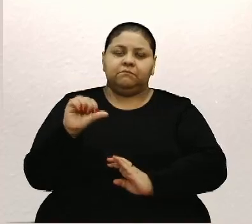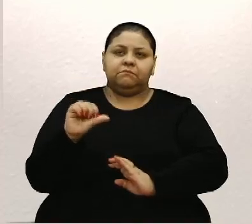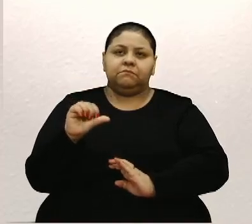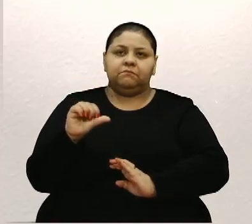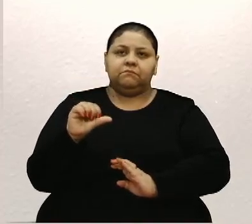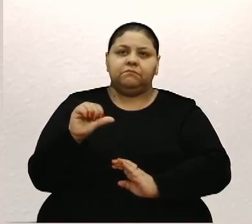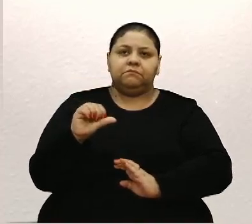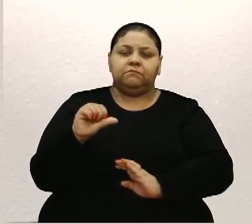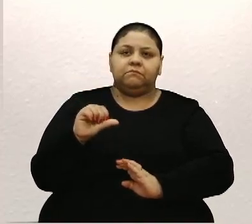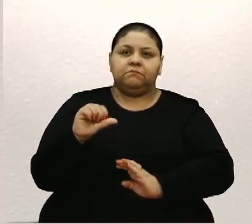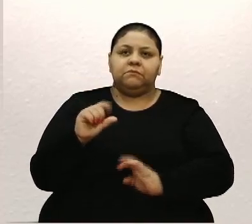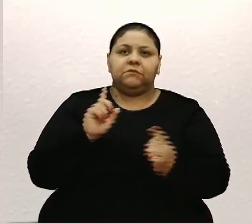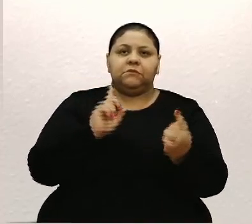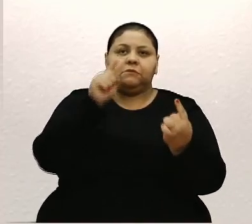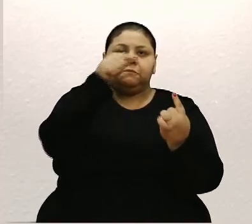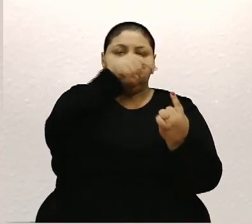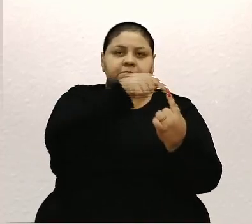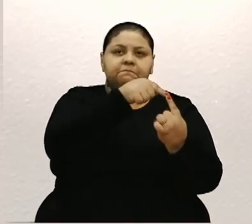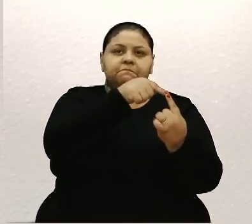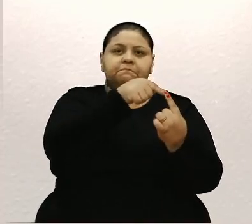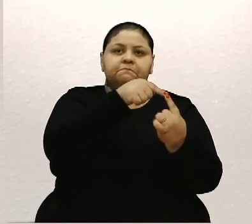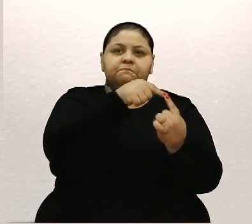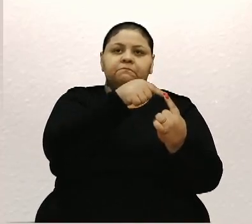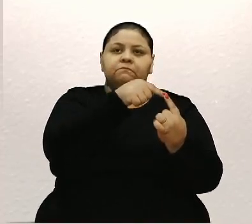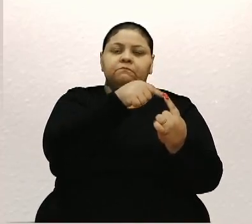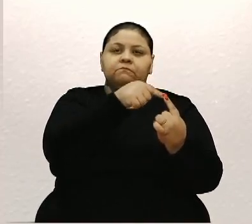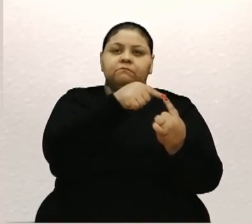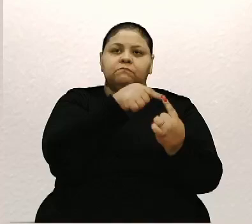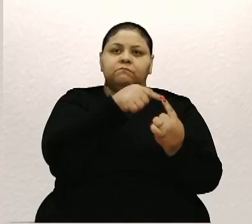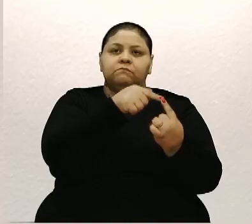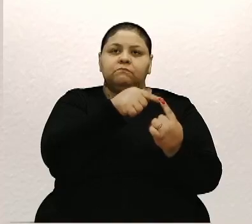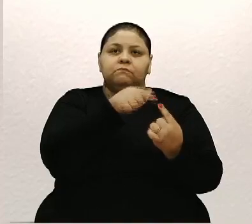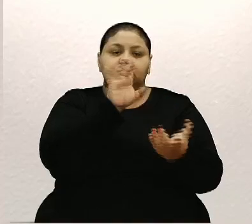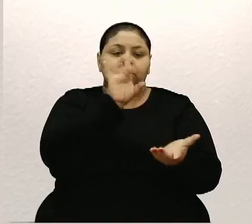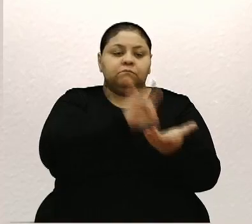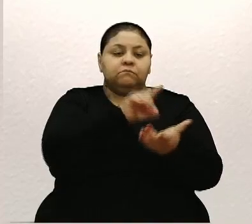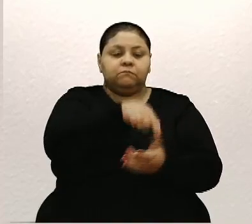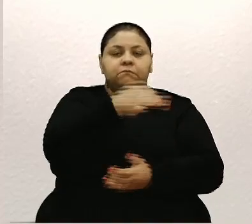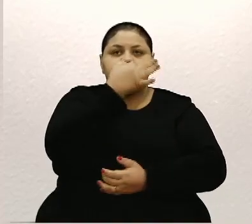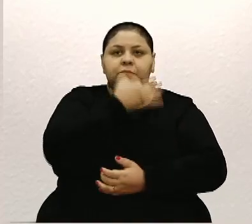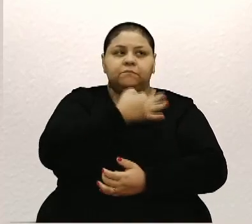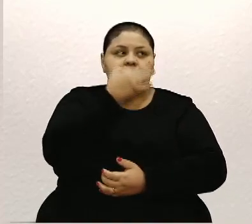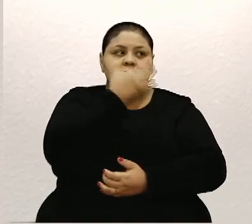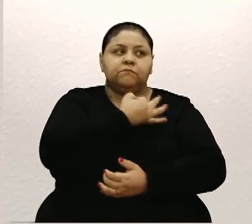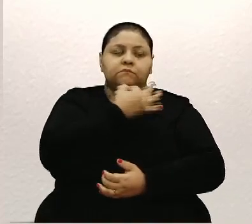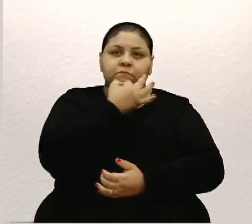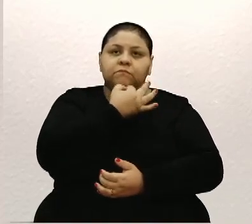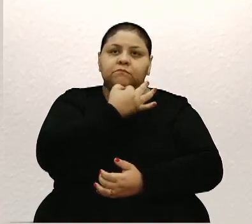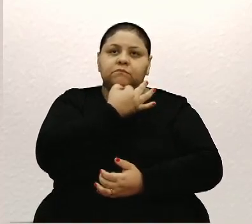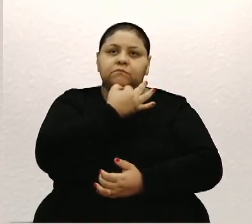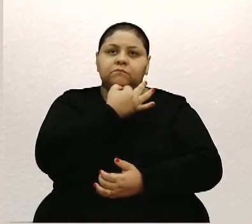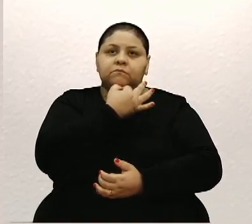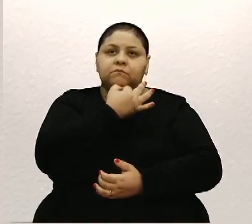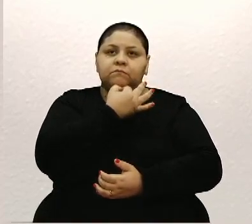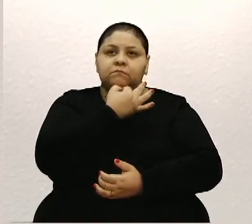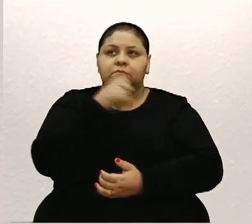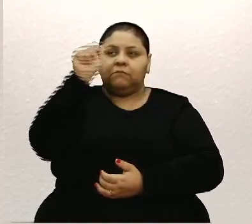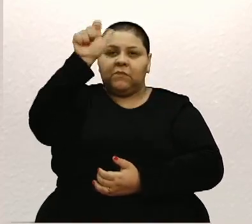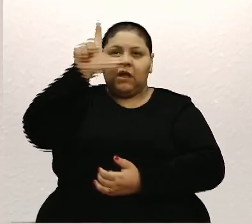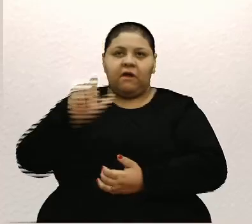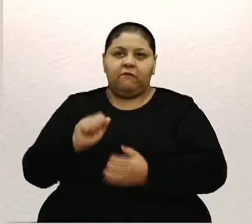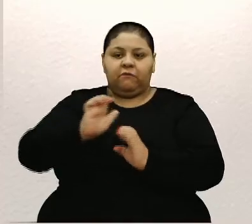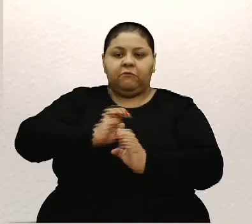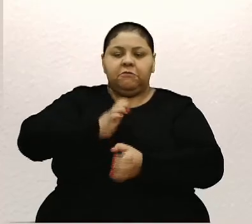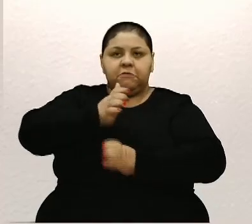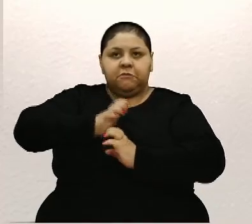139/2023 visa obter autorização legislativa para estabelecer no município de Caxias do Sul a Feira Municipal de Afroempreendedorismo.